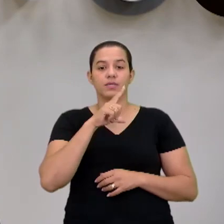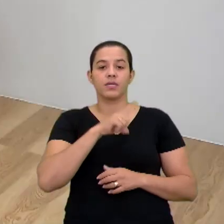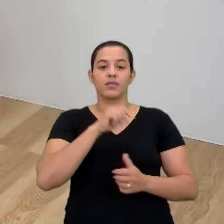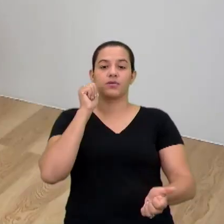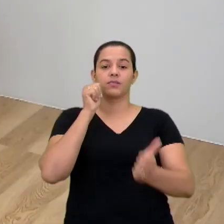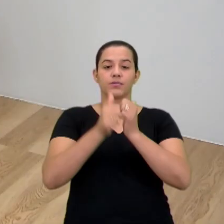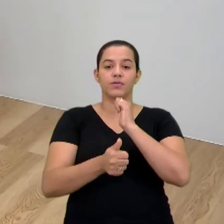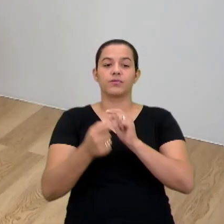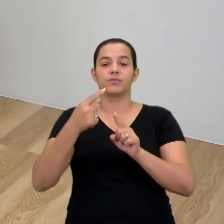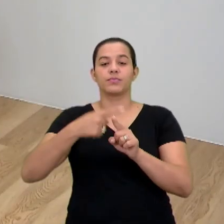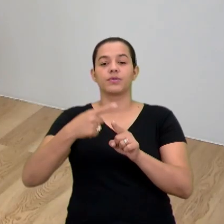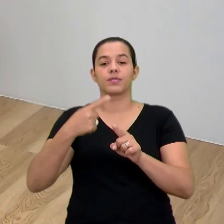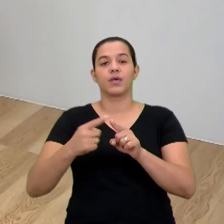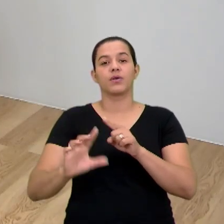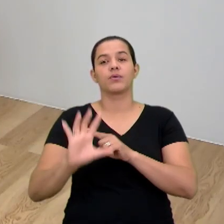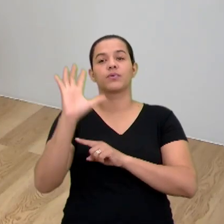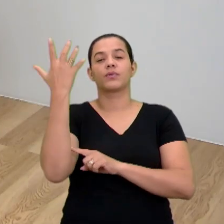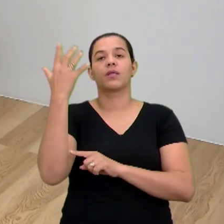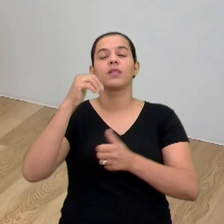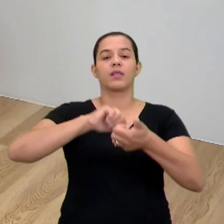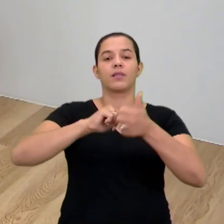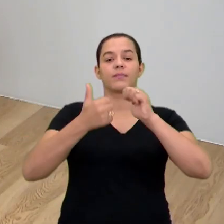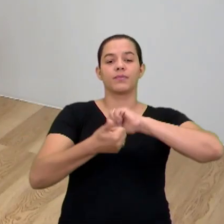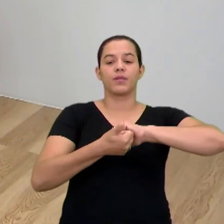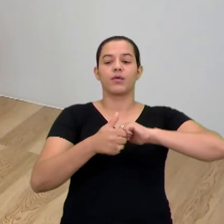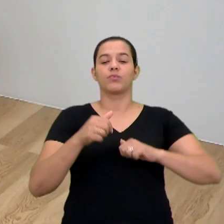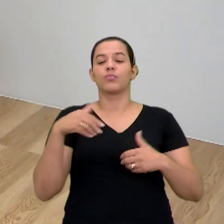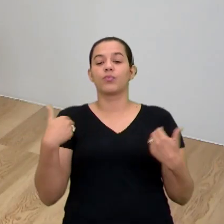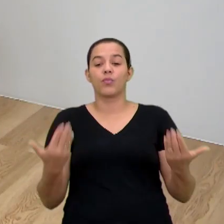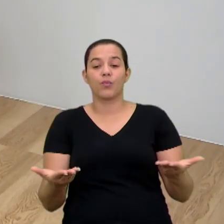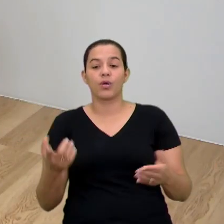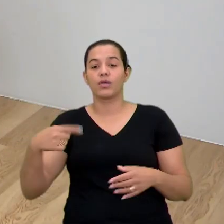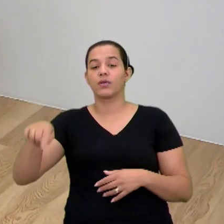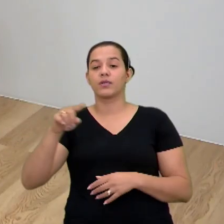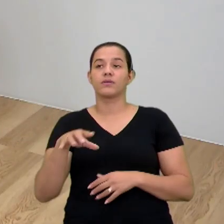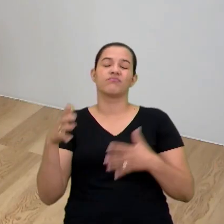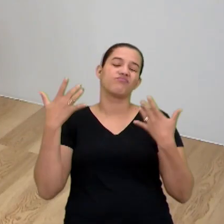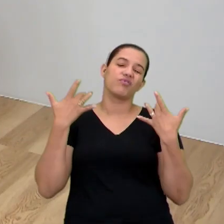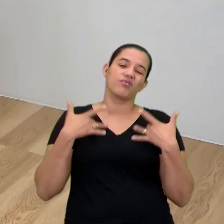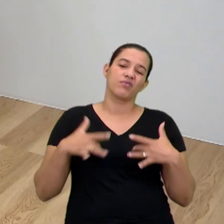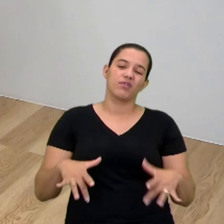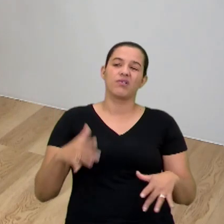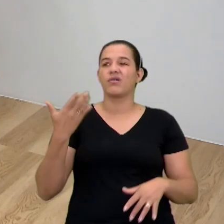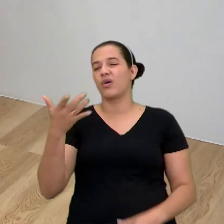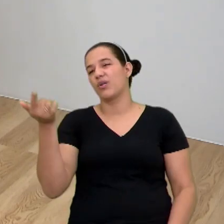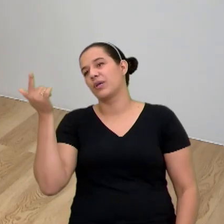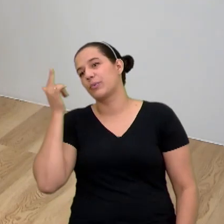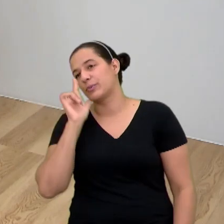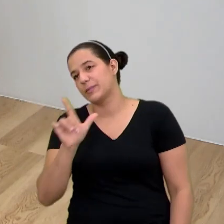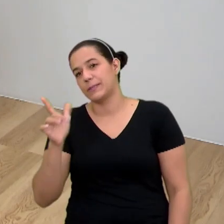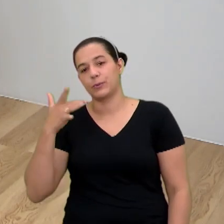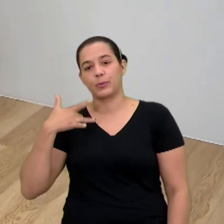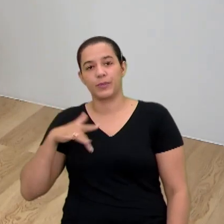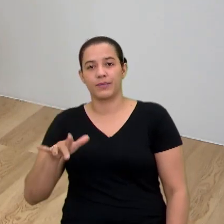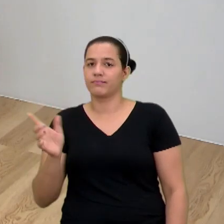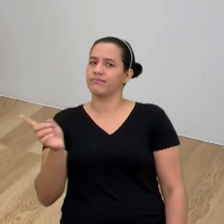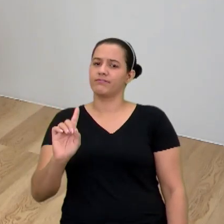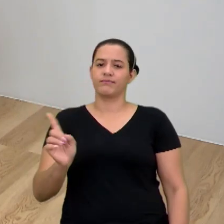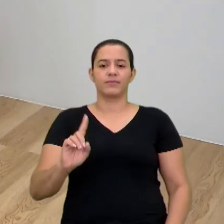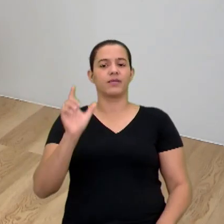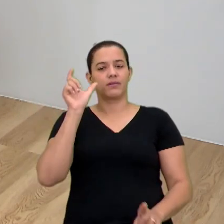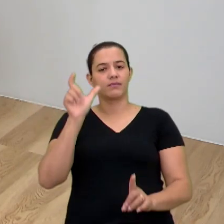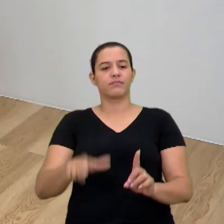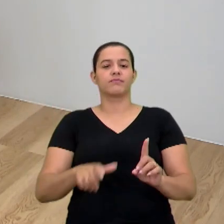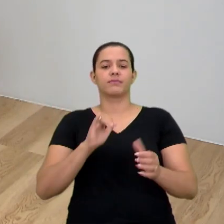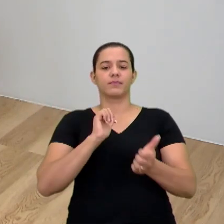porque sofreram acidentes, se adaptaram, e aí o que eles não querem ouvir? Ai, superação, né? Não é atleta, é